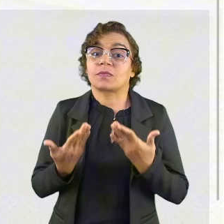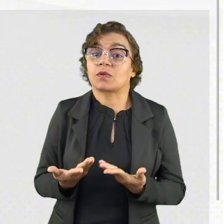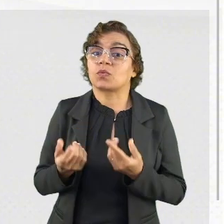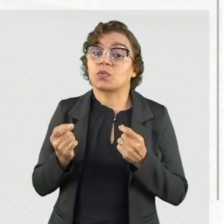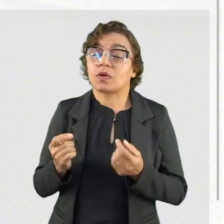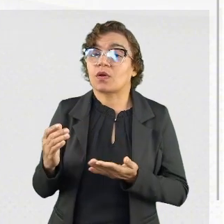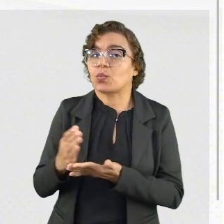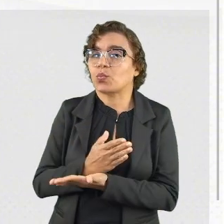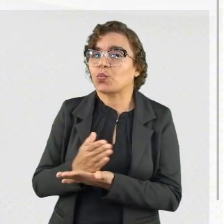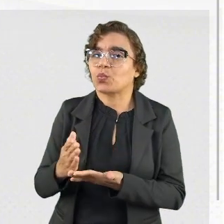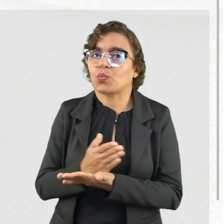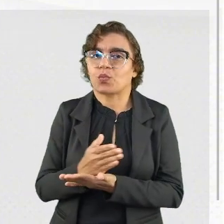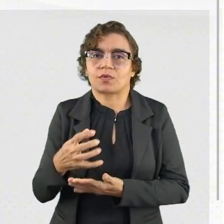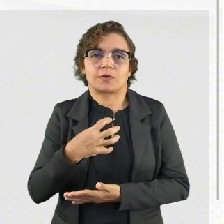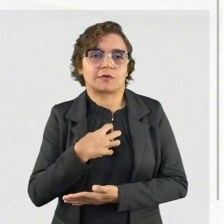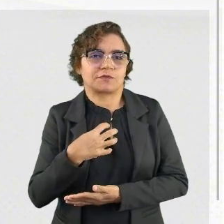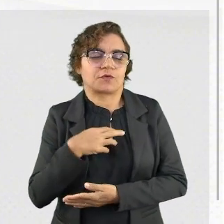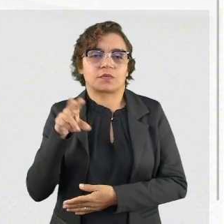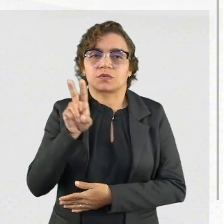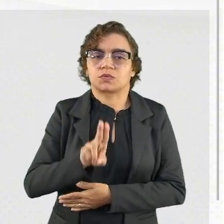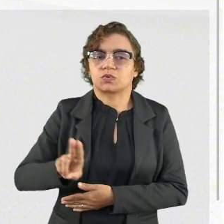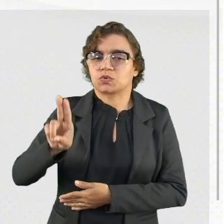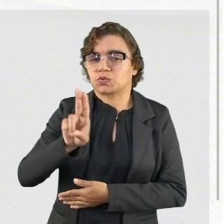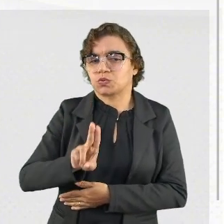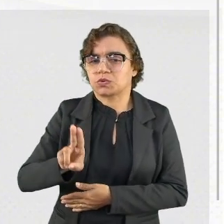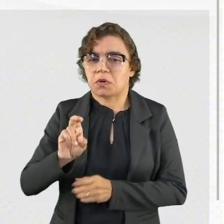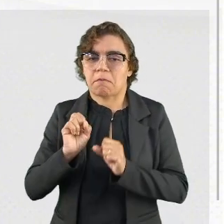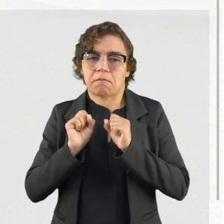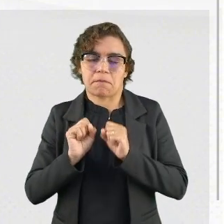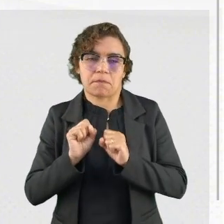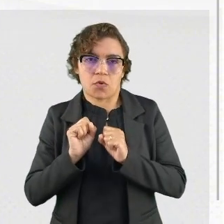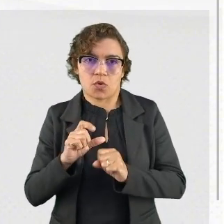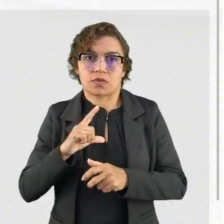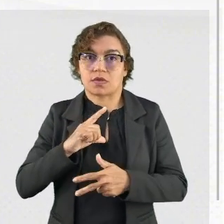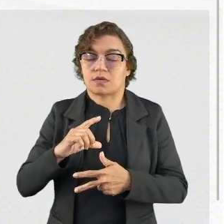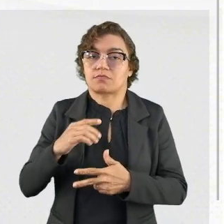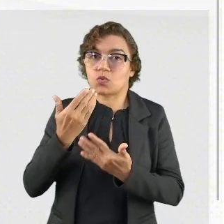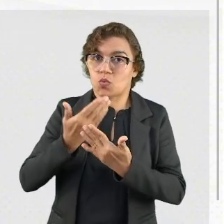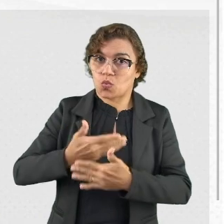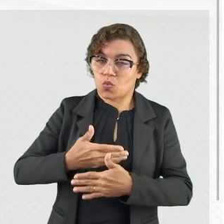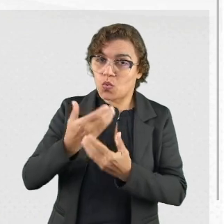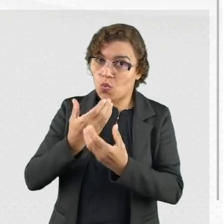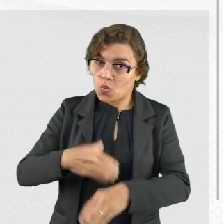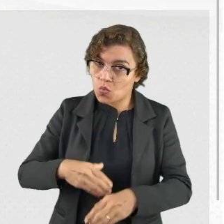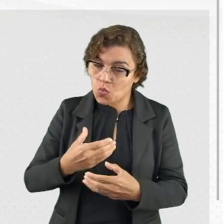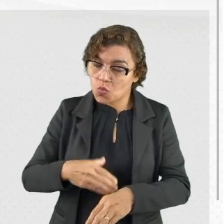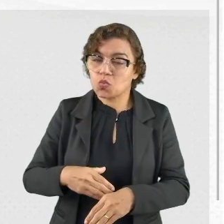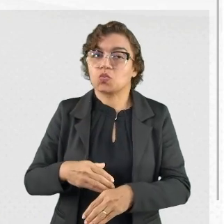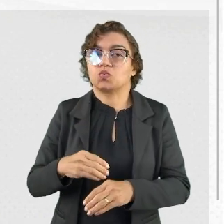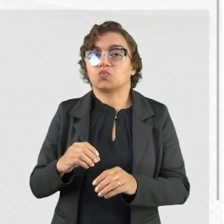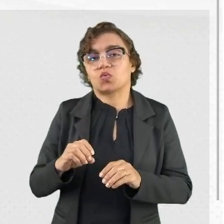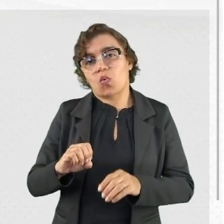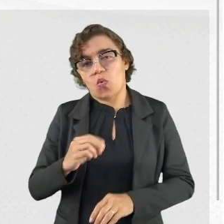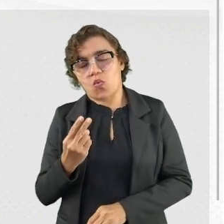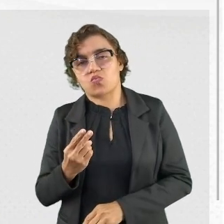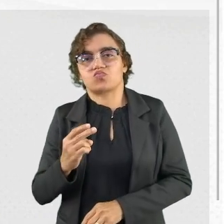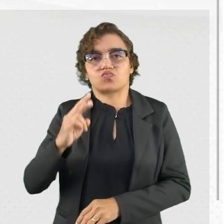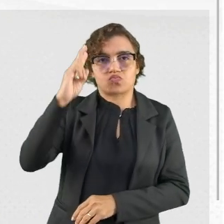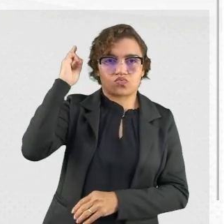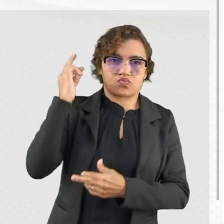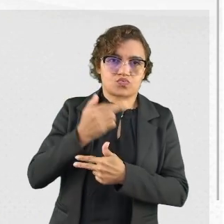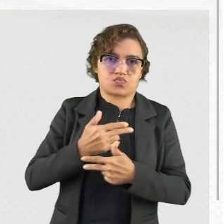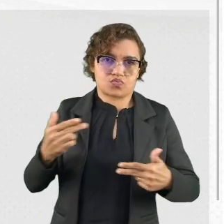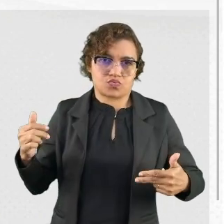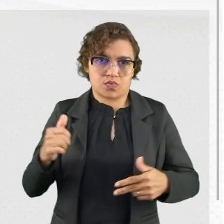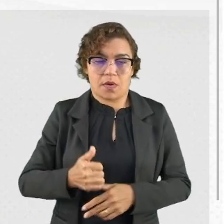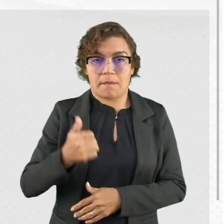algumas aplicações aí interessantes que podem cair em concursos aí nos vestibulares. A primeira são